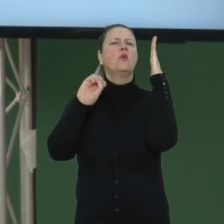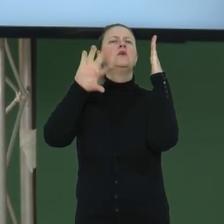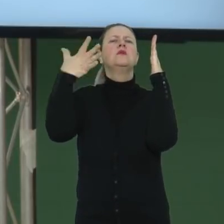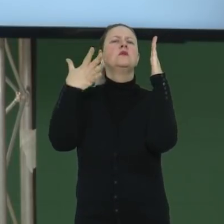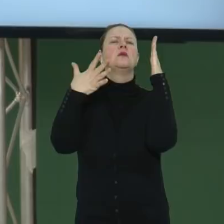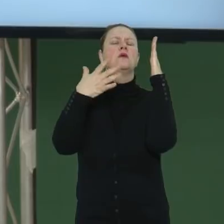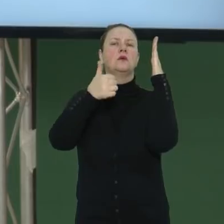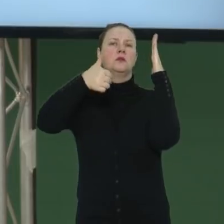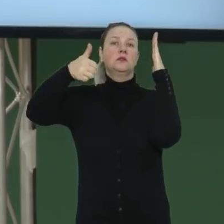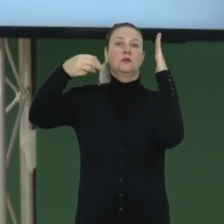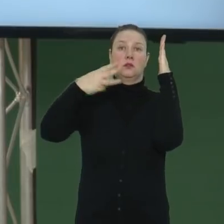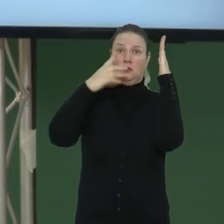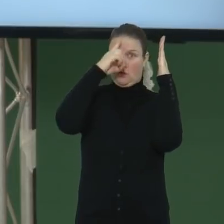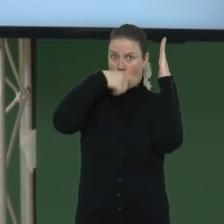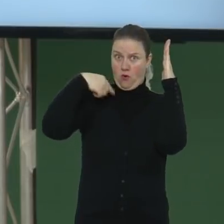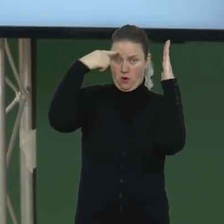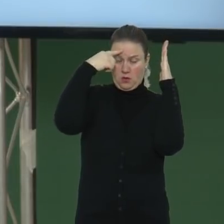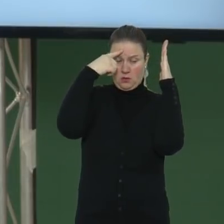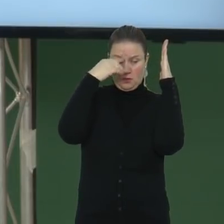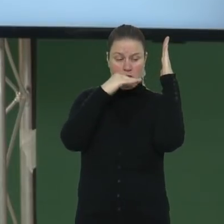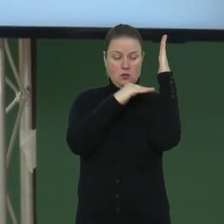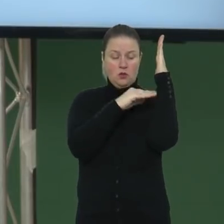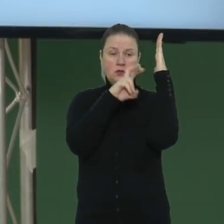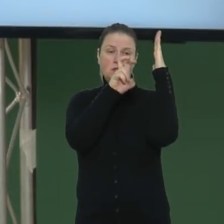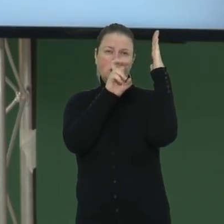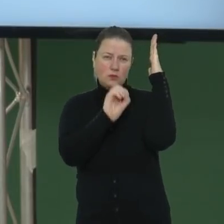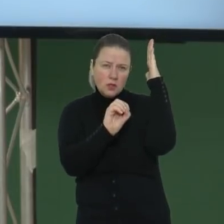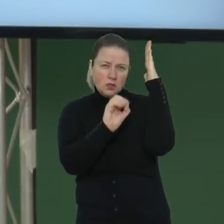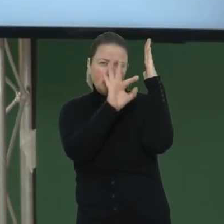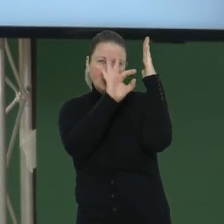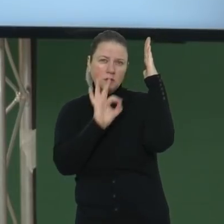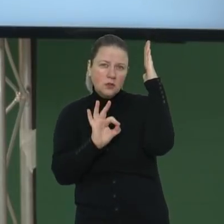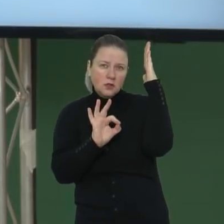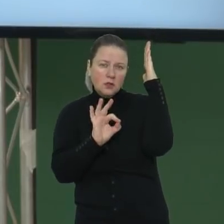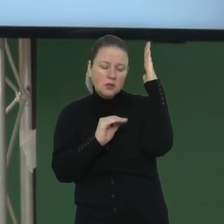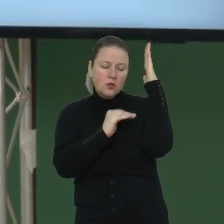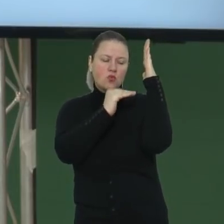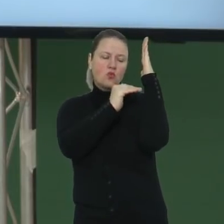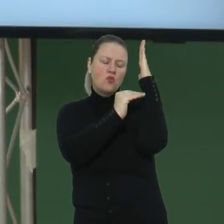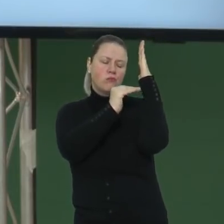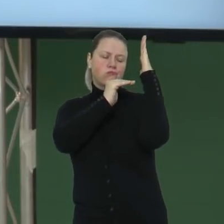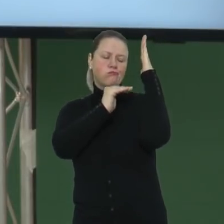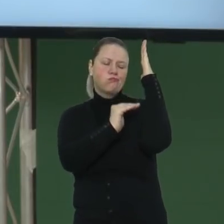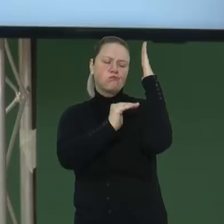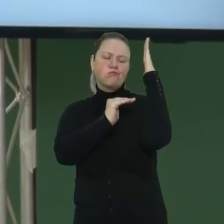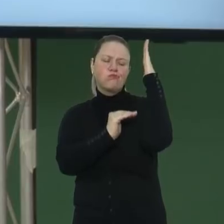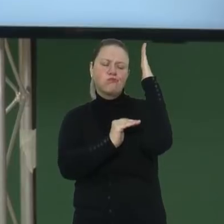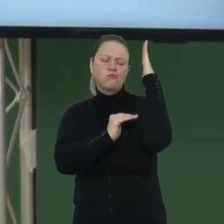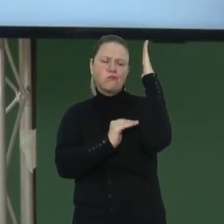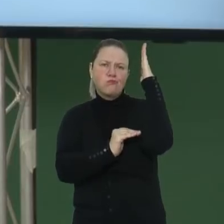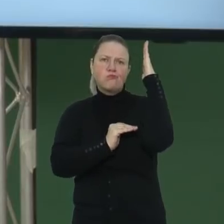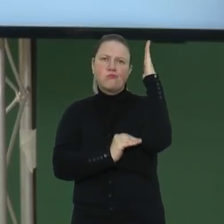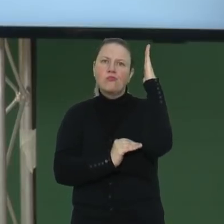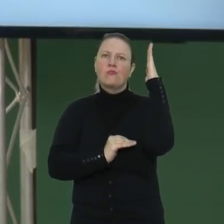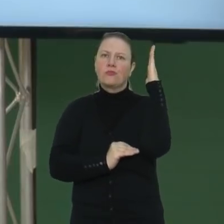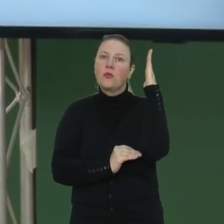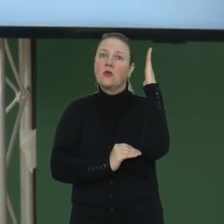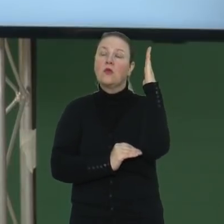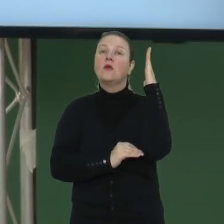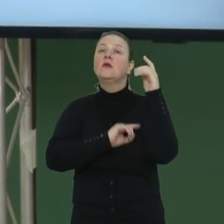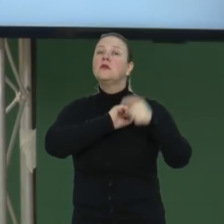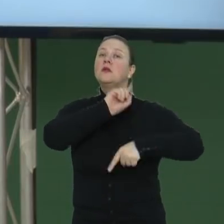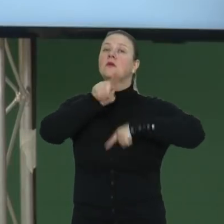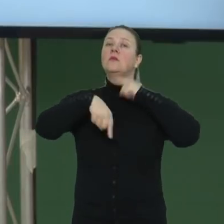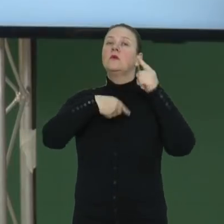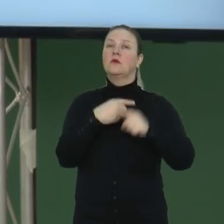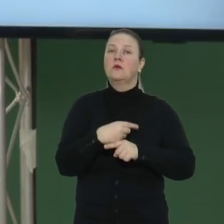foi lá para o 50, igual a gente já verificou. E depois de 13 horas, no 26, foi lá para o 25. E depois das